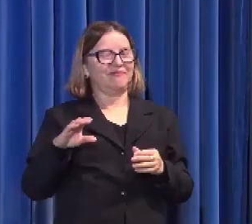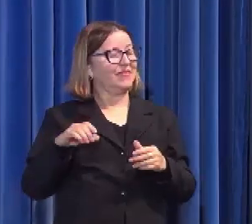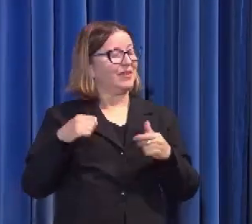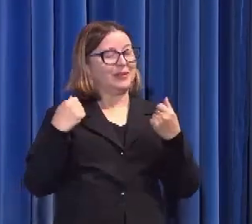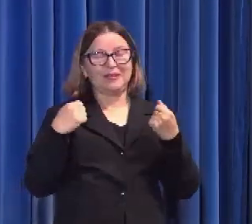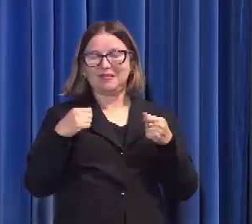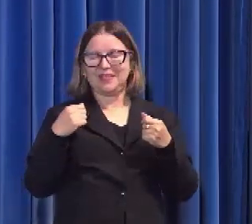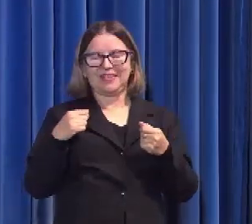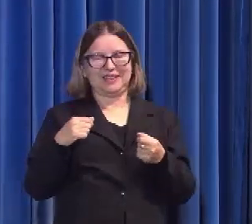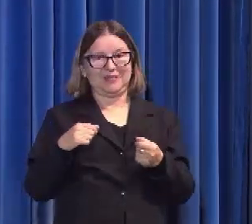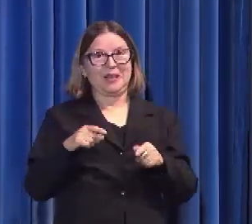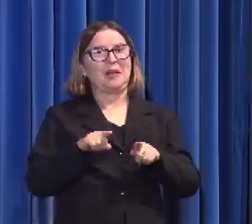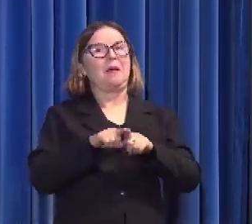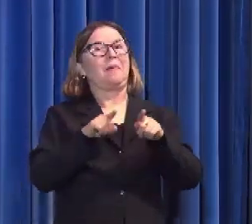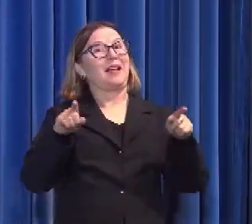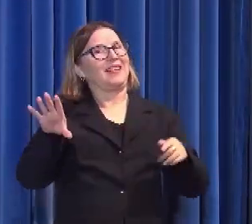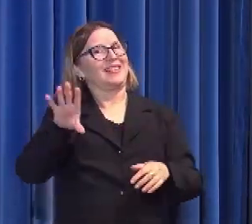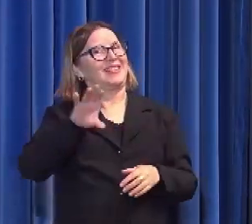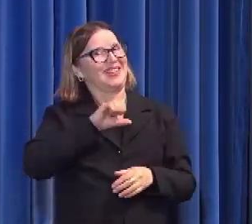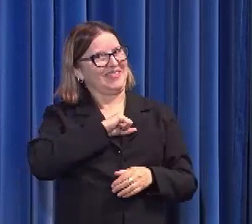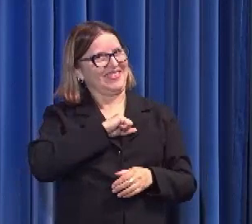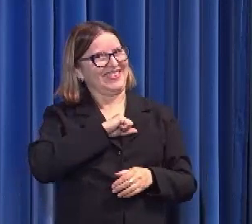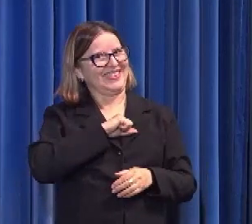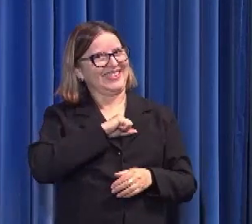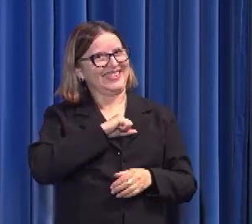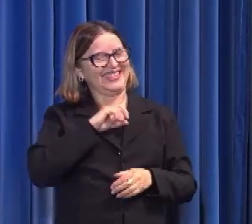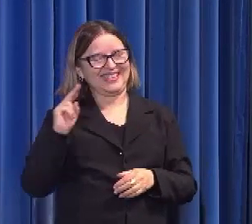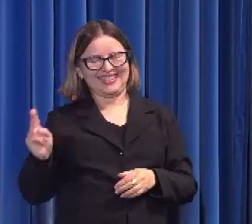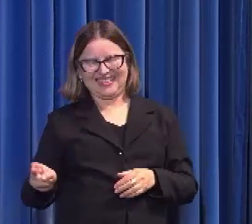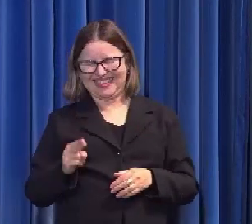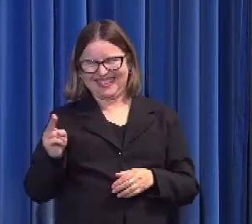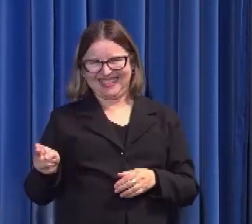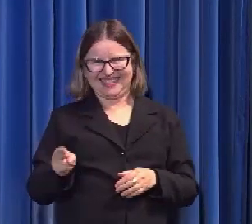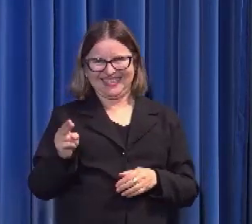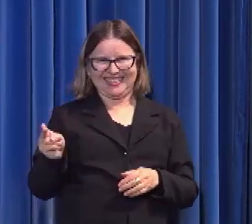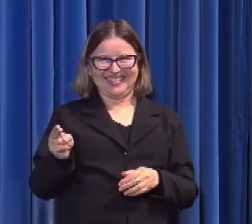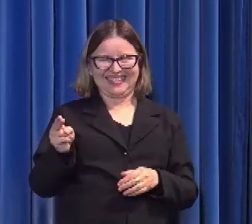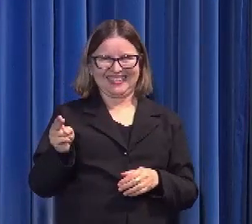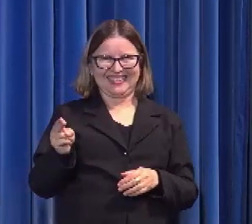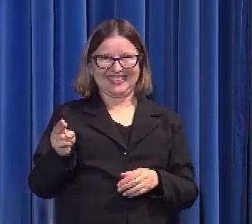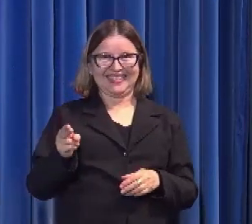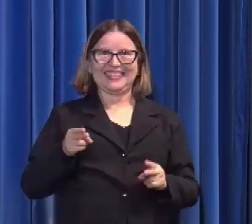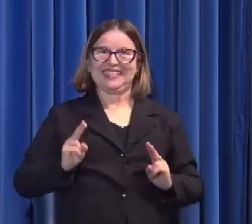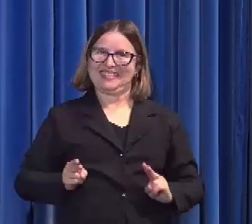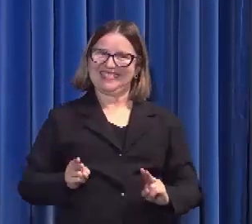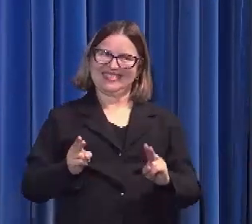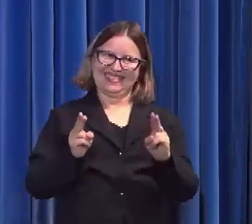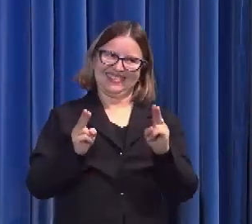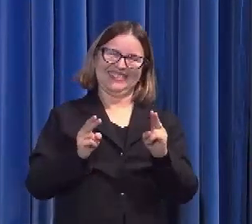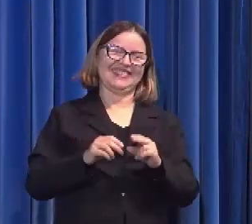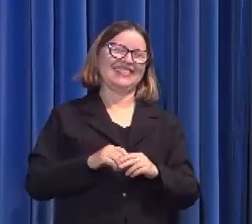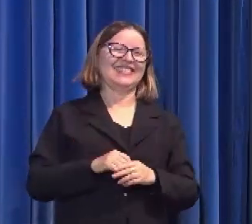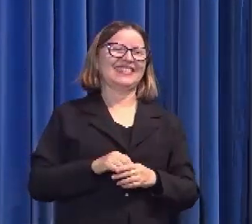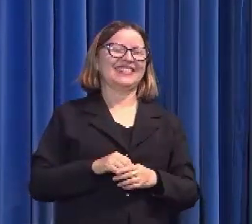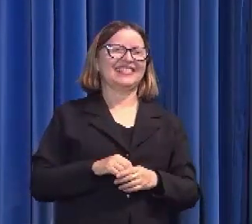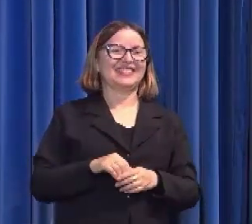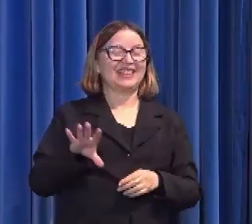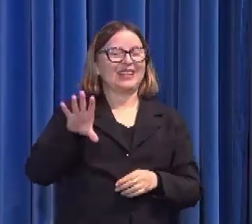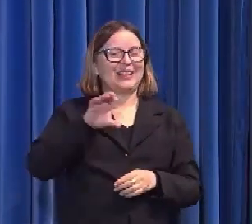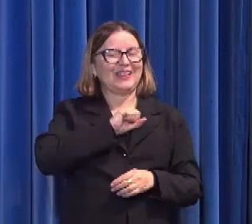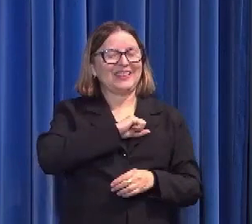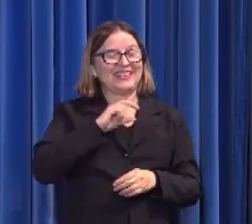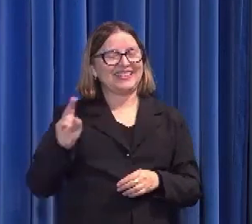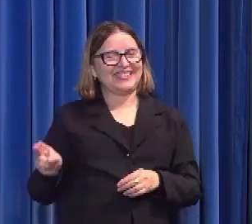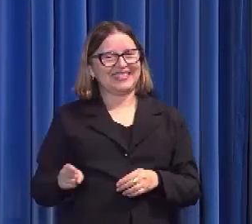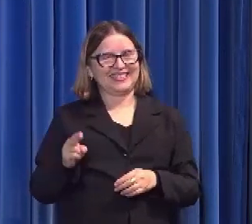temos a realidade mas o amor e é forever e ele continua é o amor